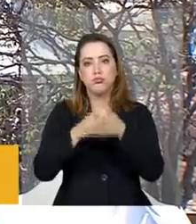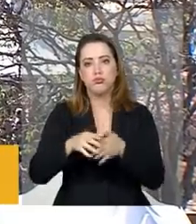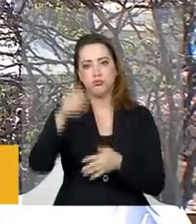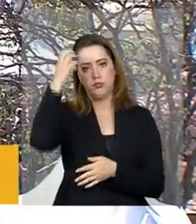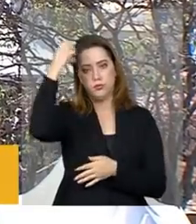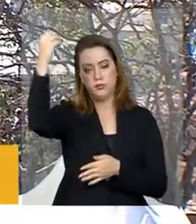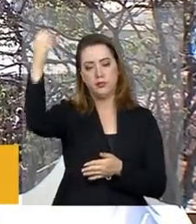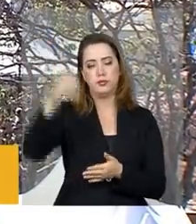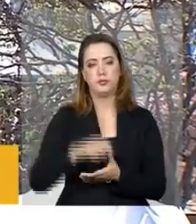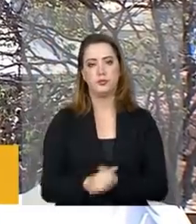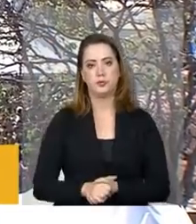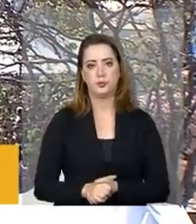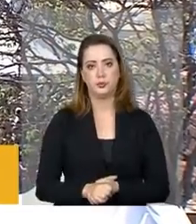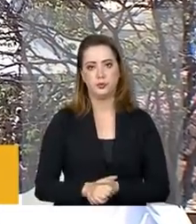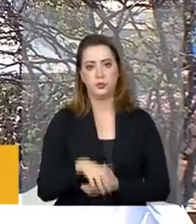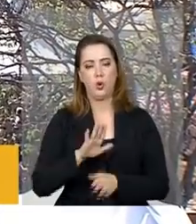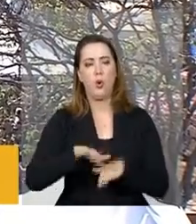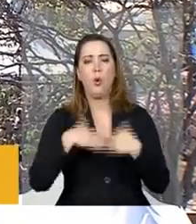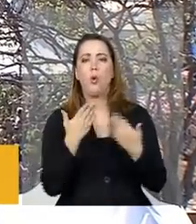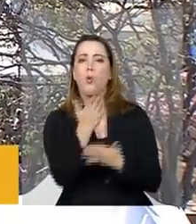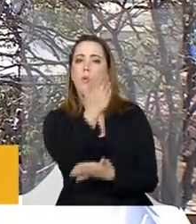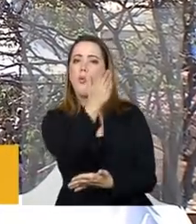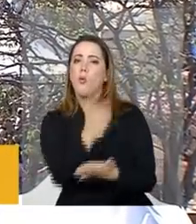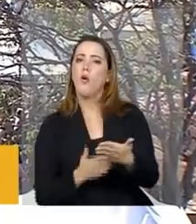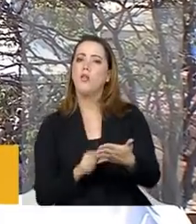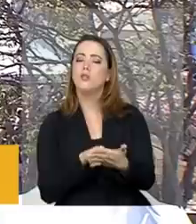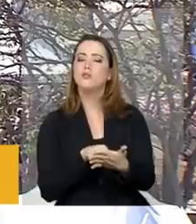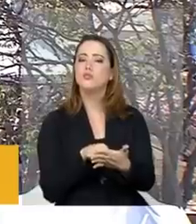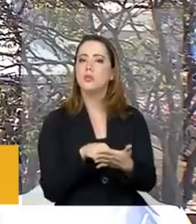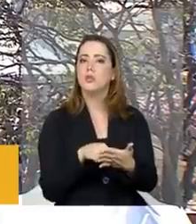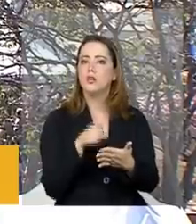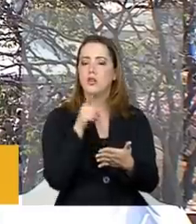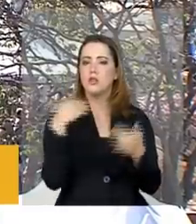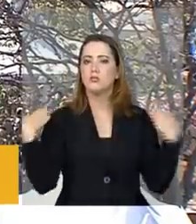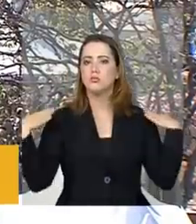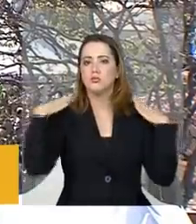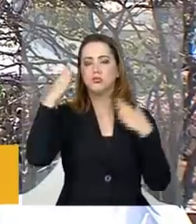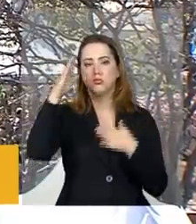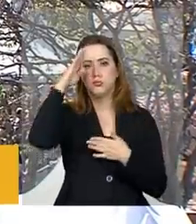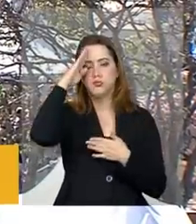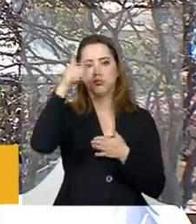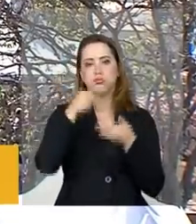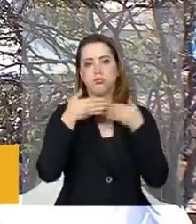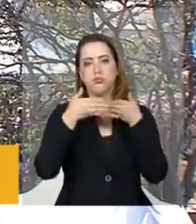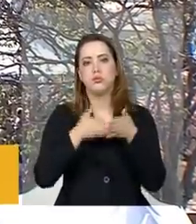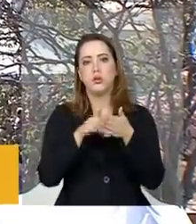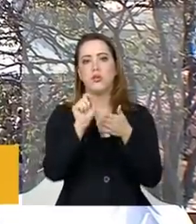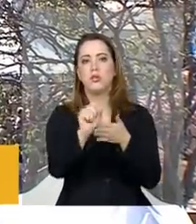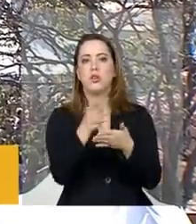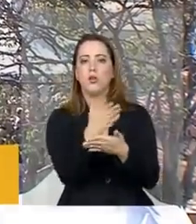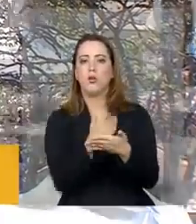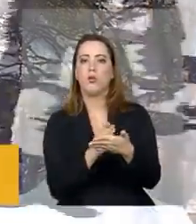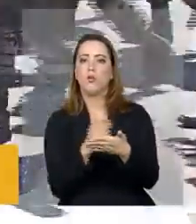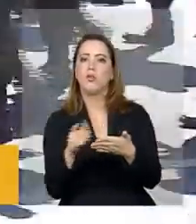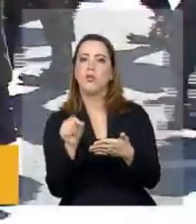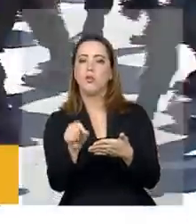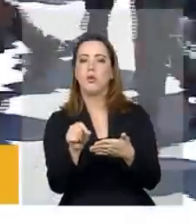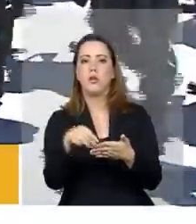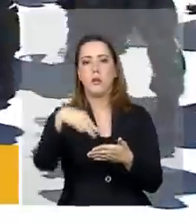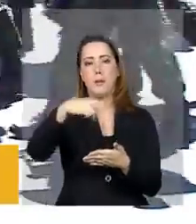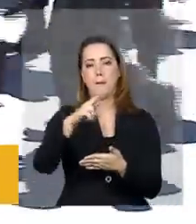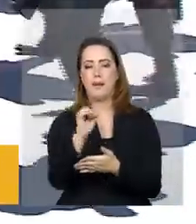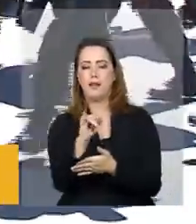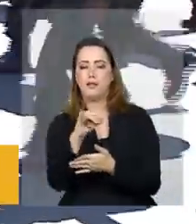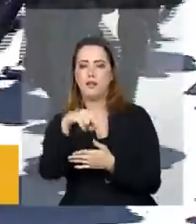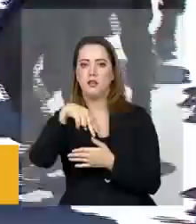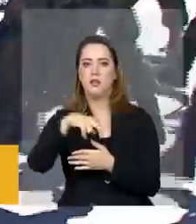pelo exterior. Qual é a divisão dentro da Marinha? Você tem o marinheiro, você tem fuzileiro,